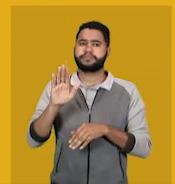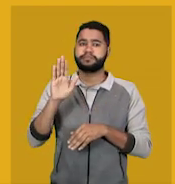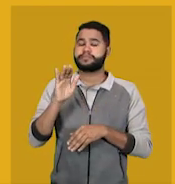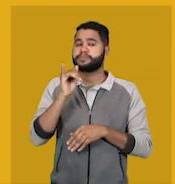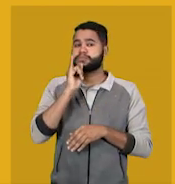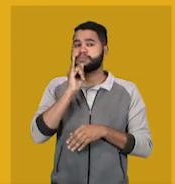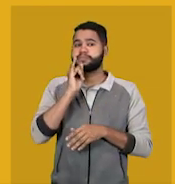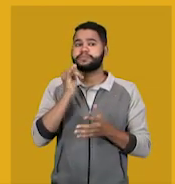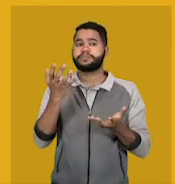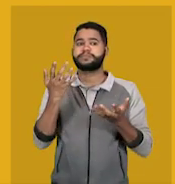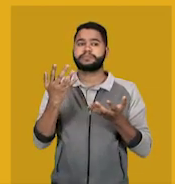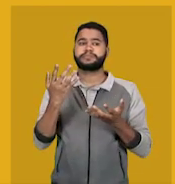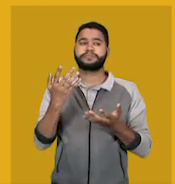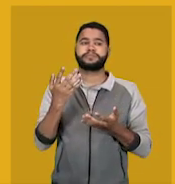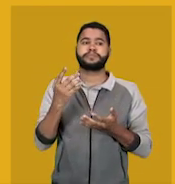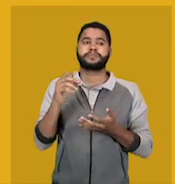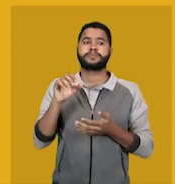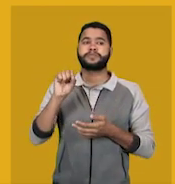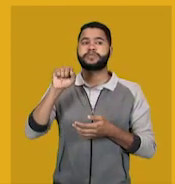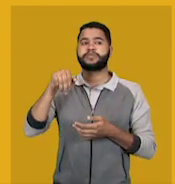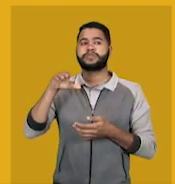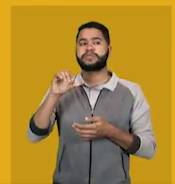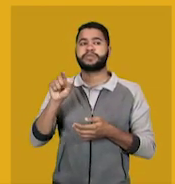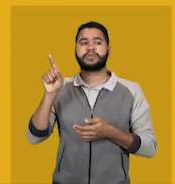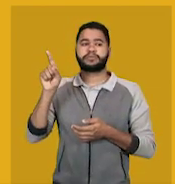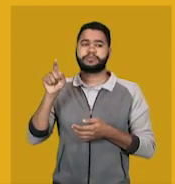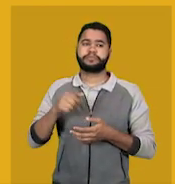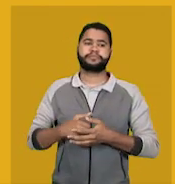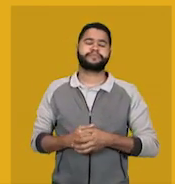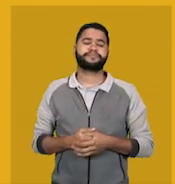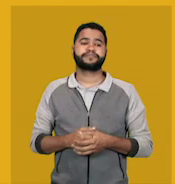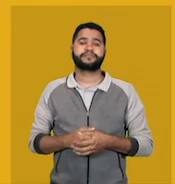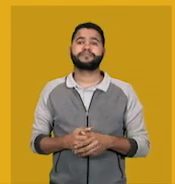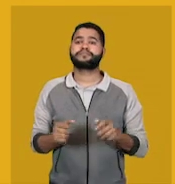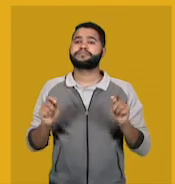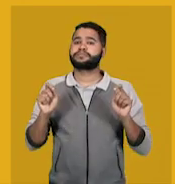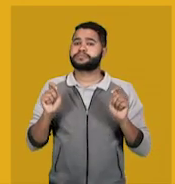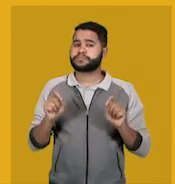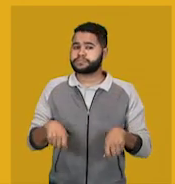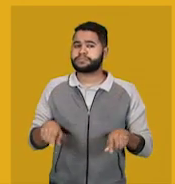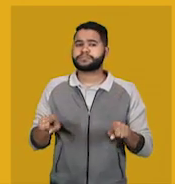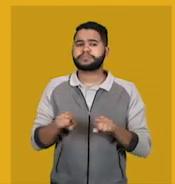supor que eu queira o valor de um seno é esse valor, o cosseno é esse, o tangente é esse. E eu posso também